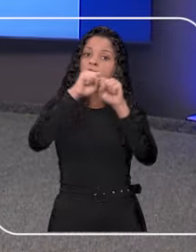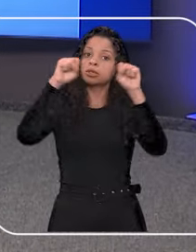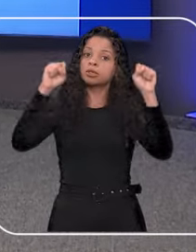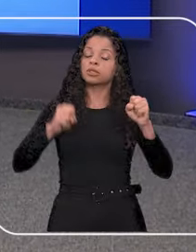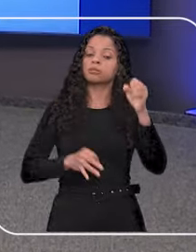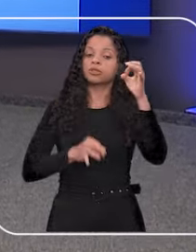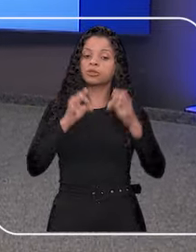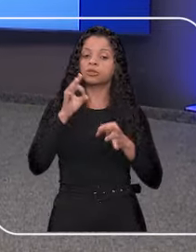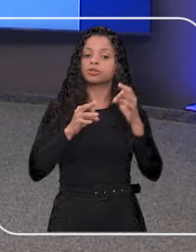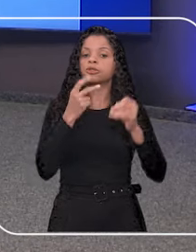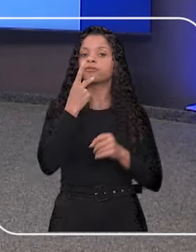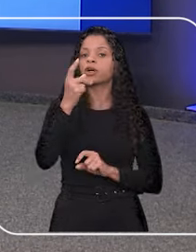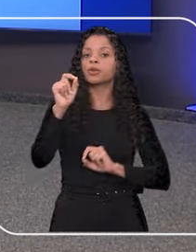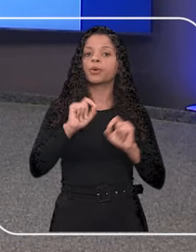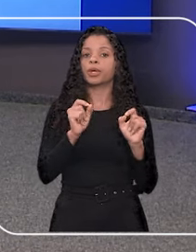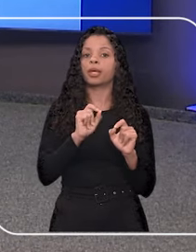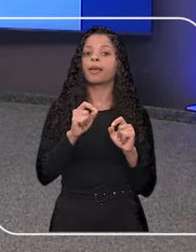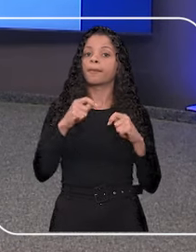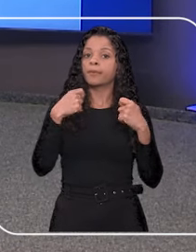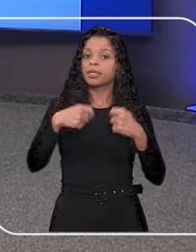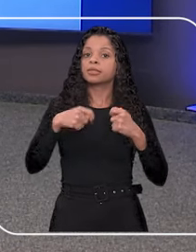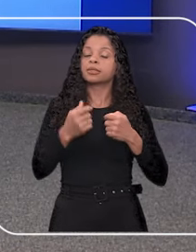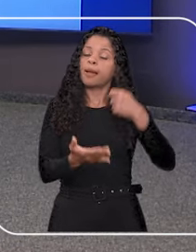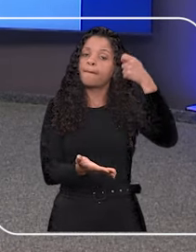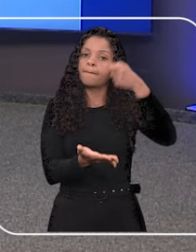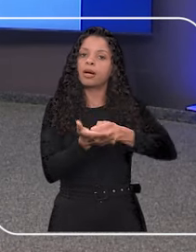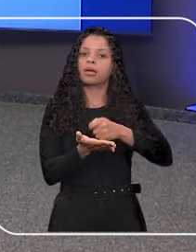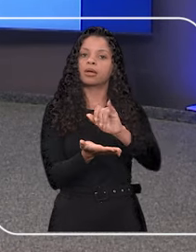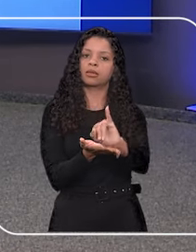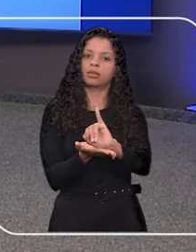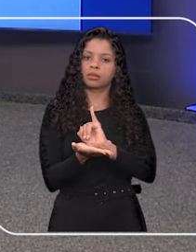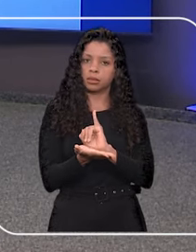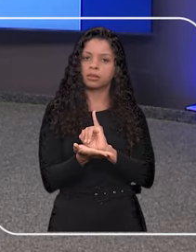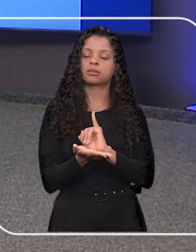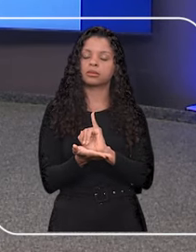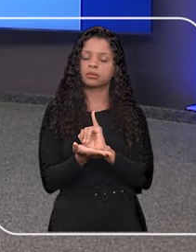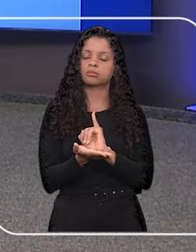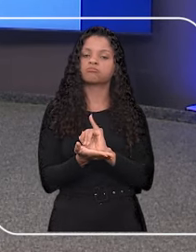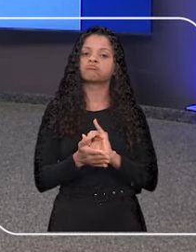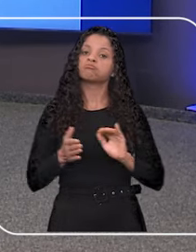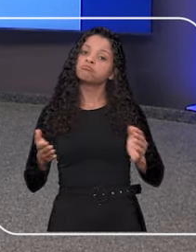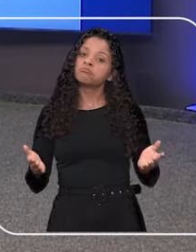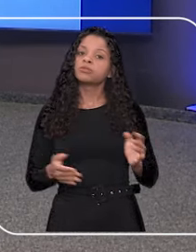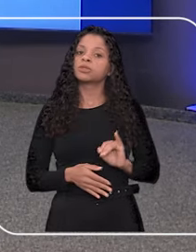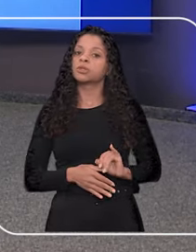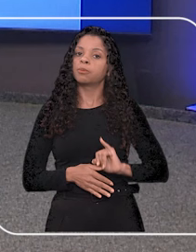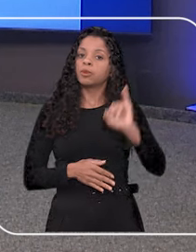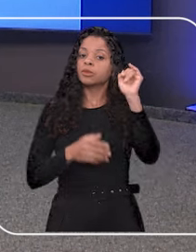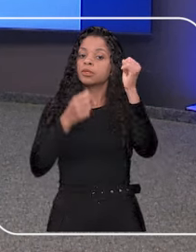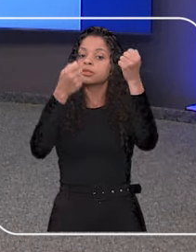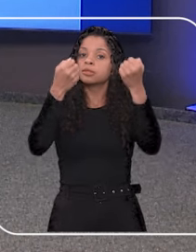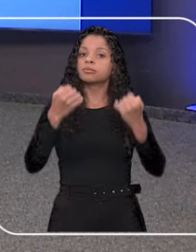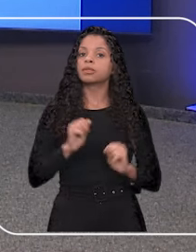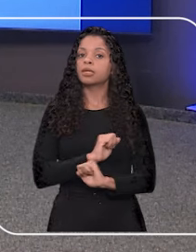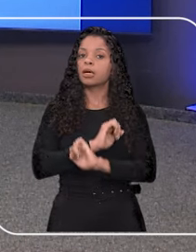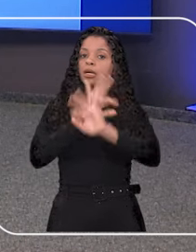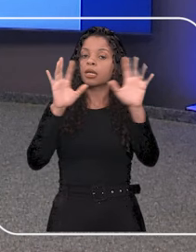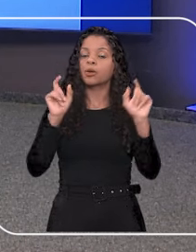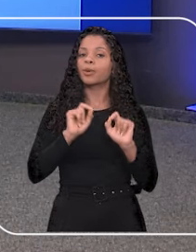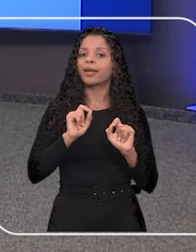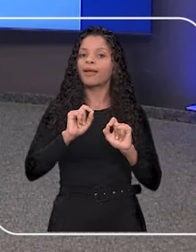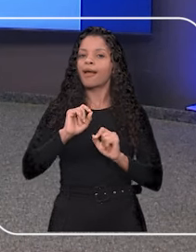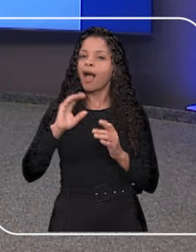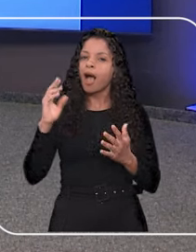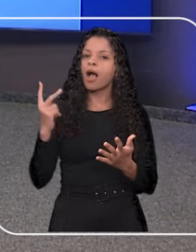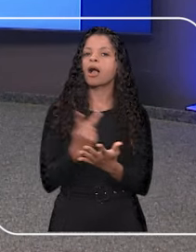dano moral deve ser reparado por meio do pagamento de uma indenização é importante deixar claro que a